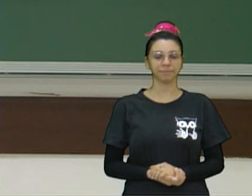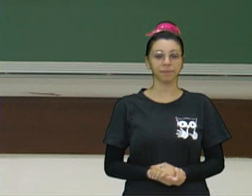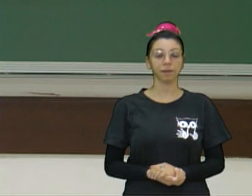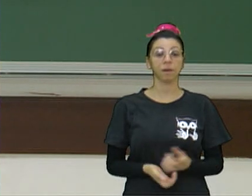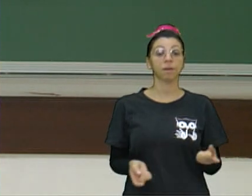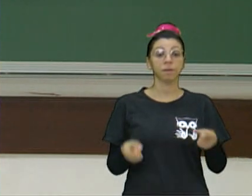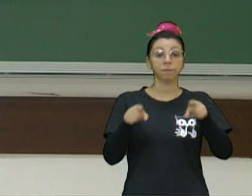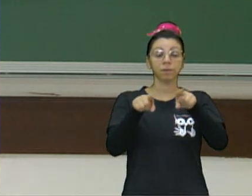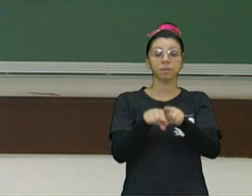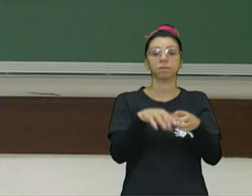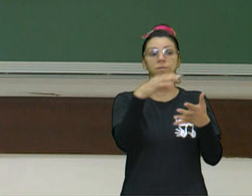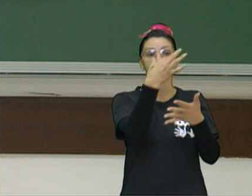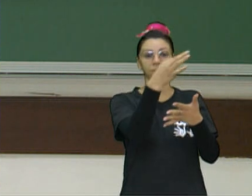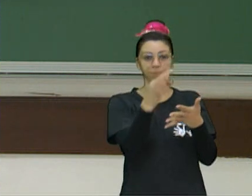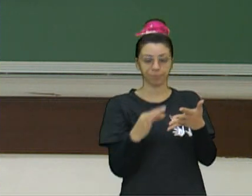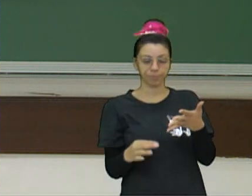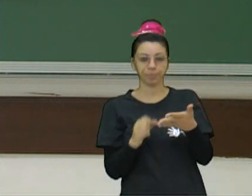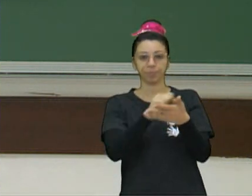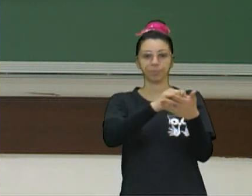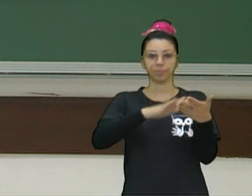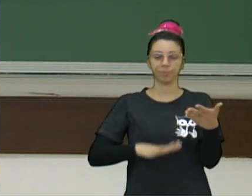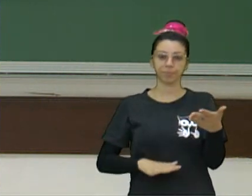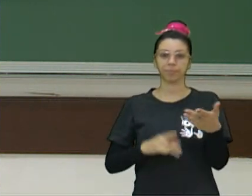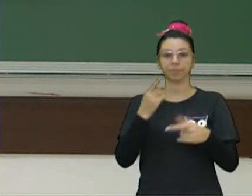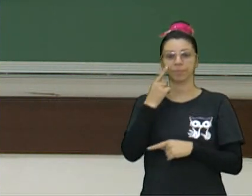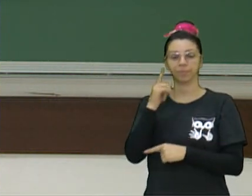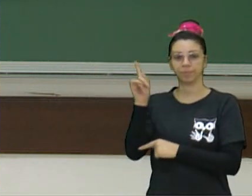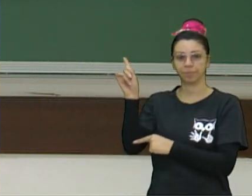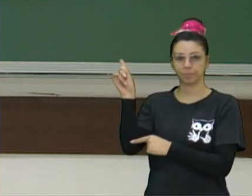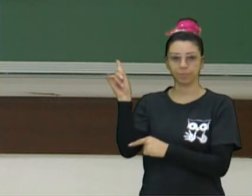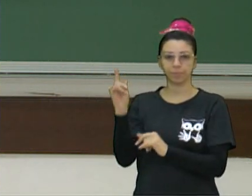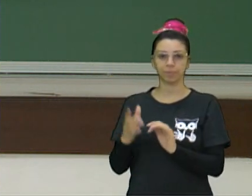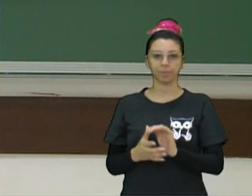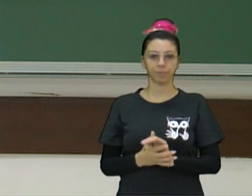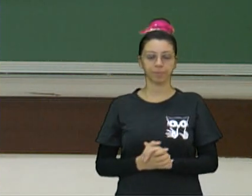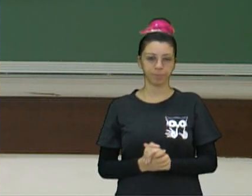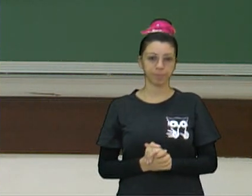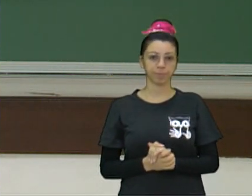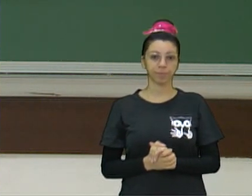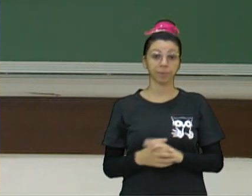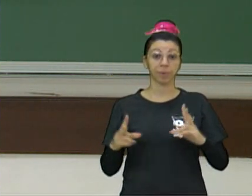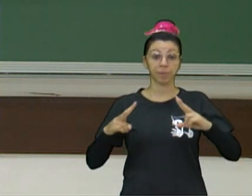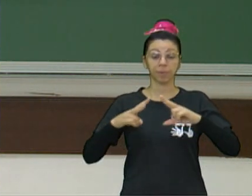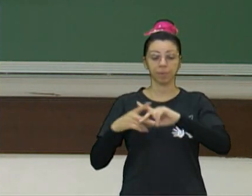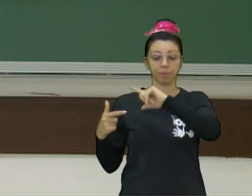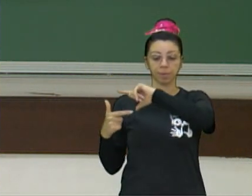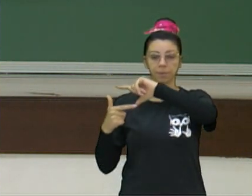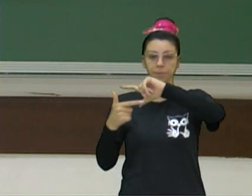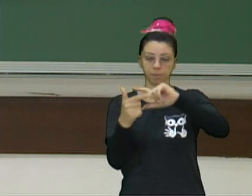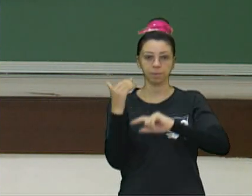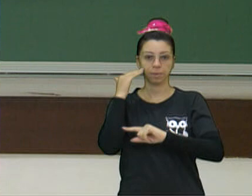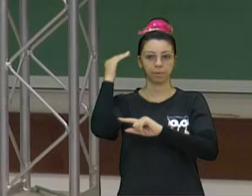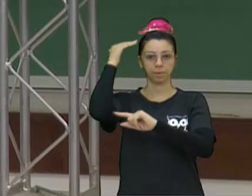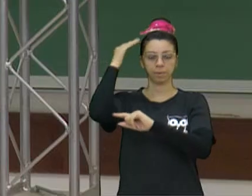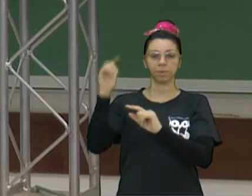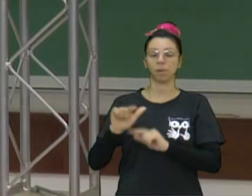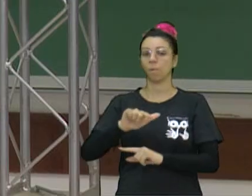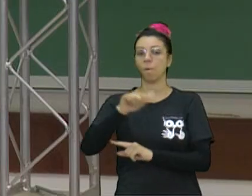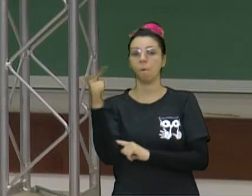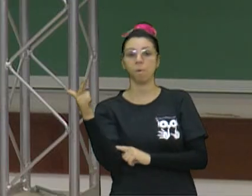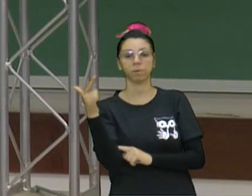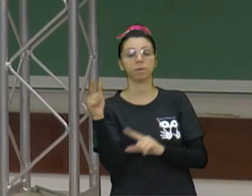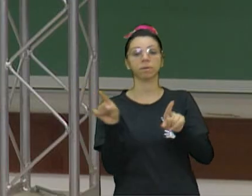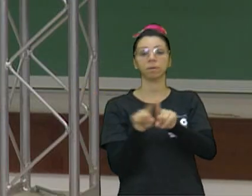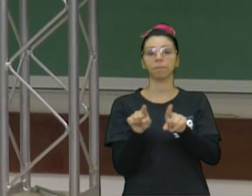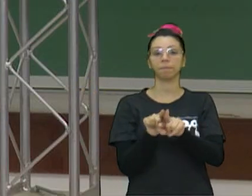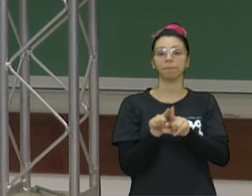Voltando então, pessoal, com a correção da atividade que tinha ficado aqui para vocês, que era o seguinte, da luta tradicional coreana e quais outras artes marciais,